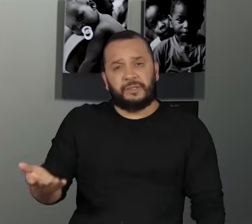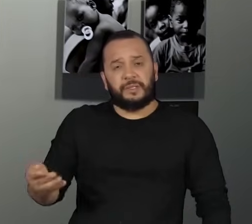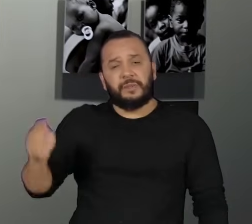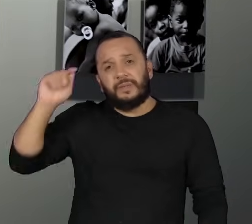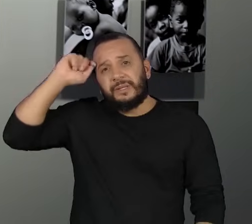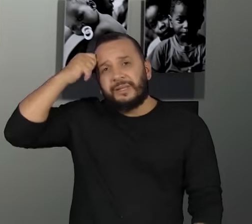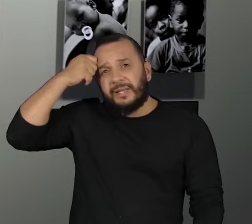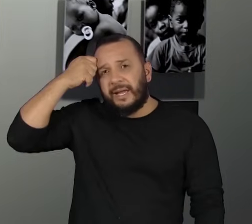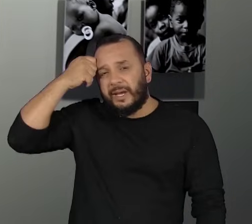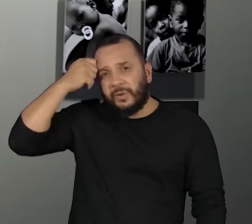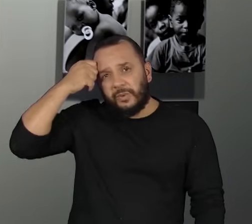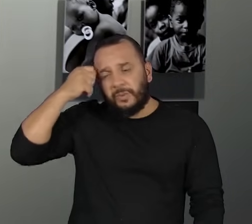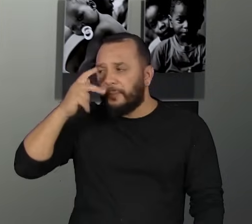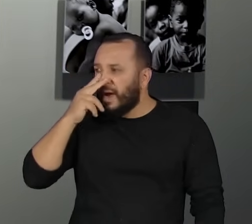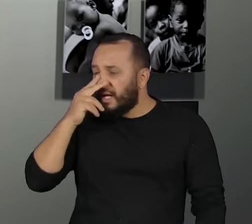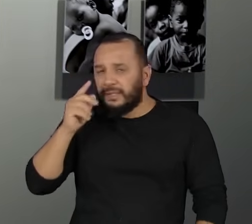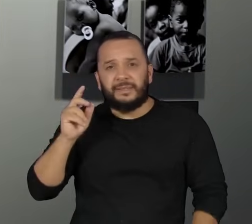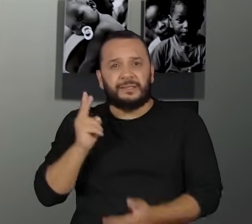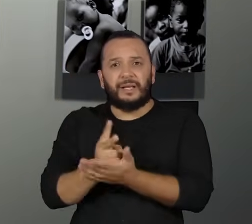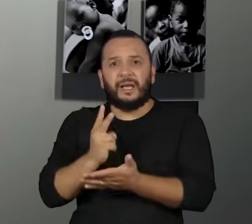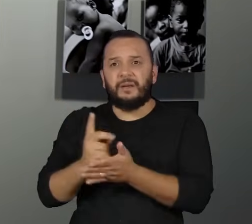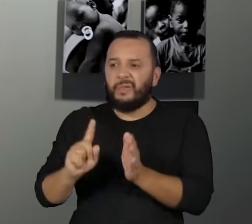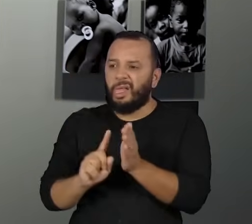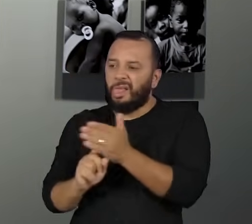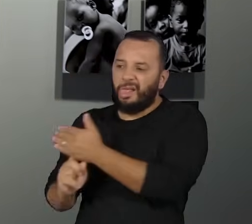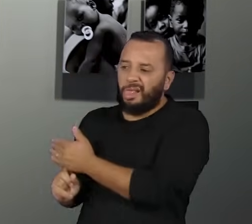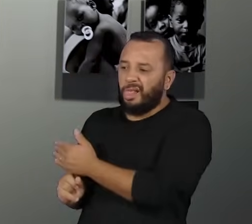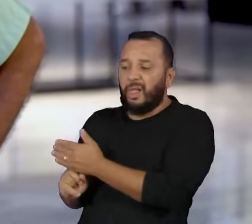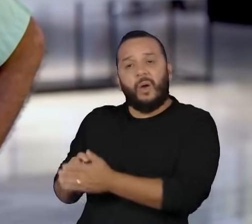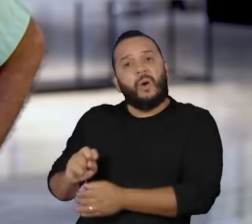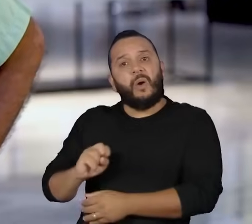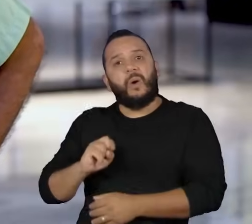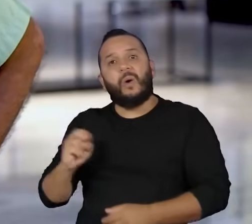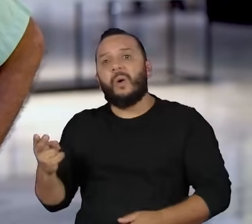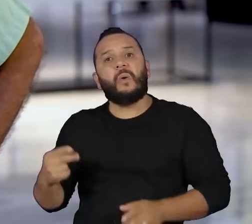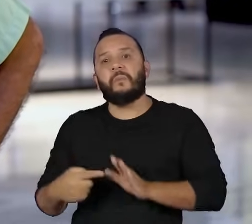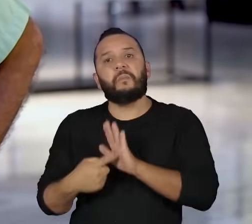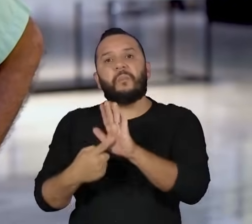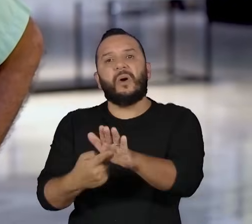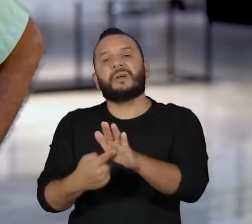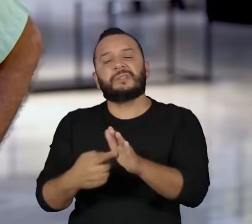sempre sendo mostrado de uma forma estereotipada.